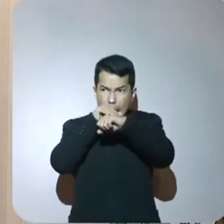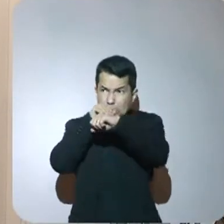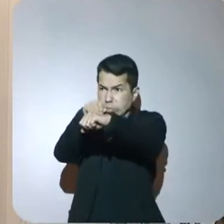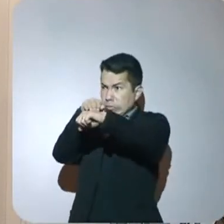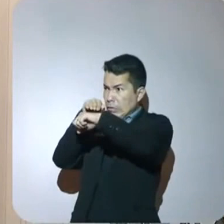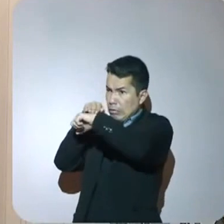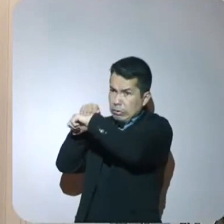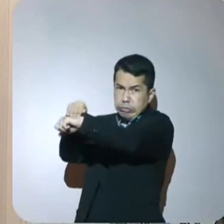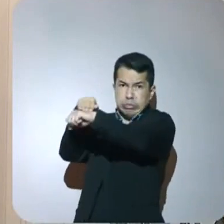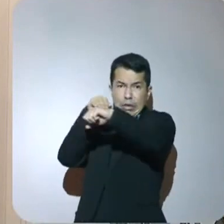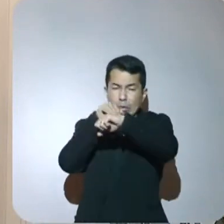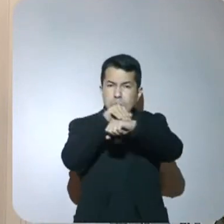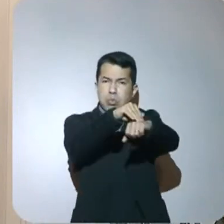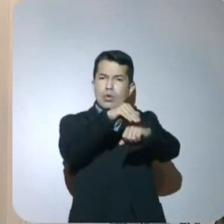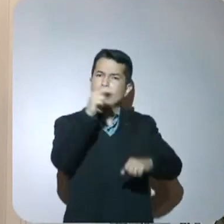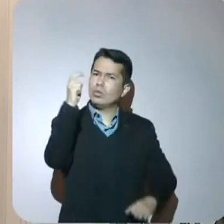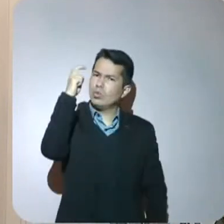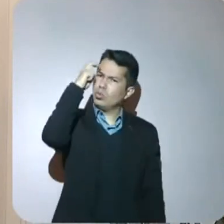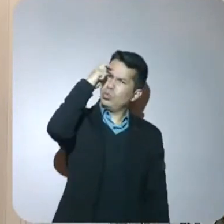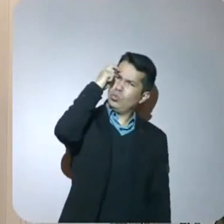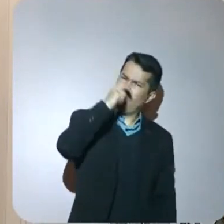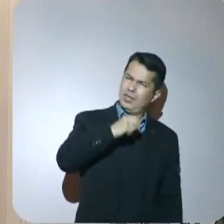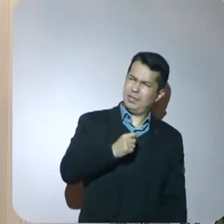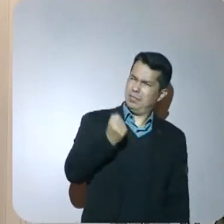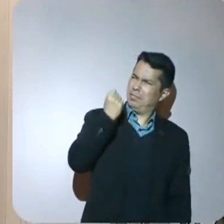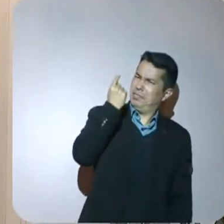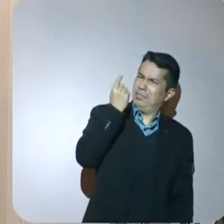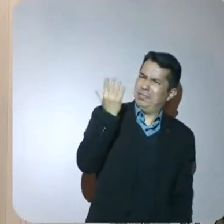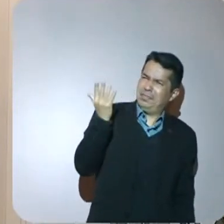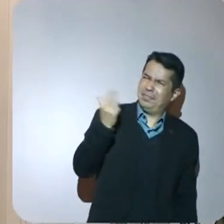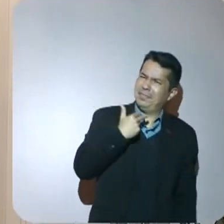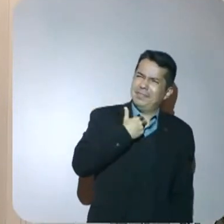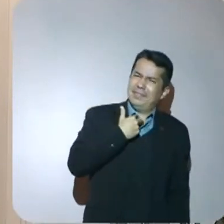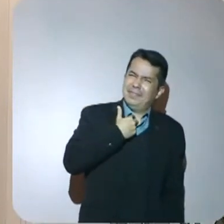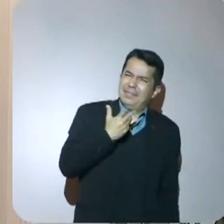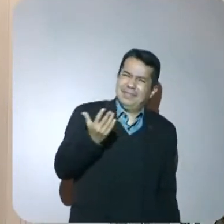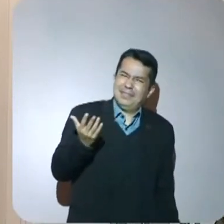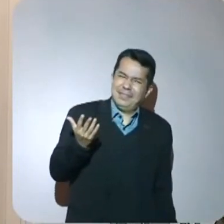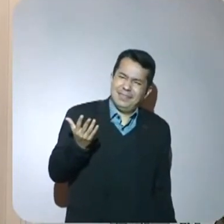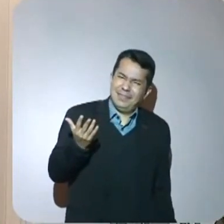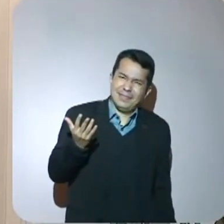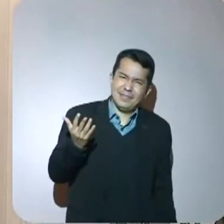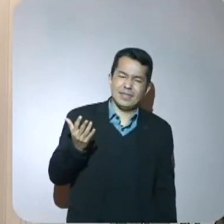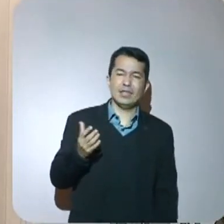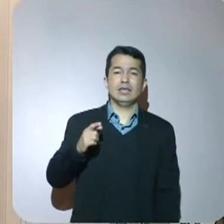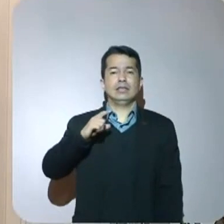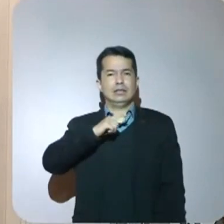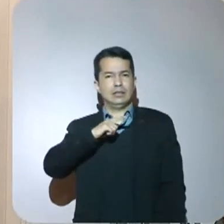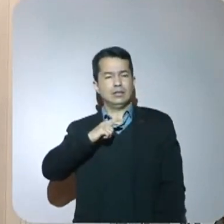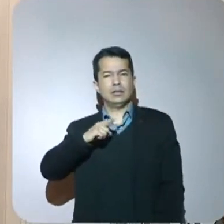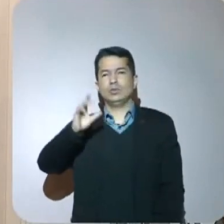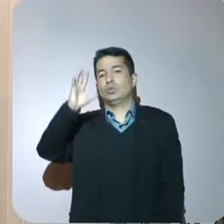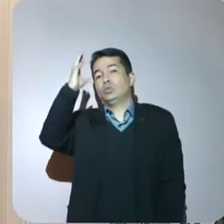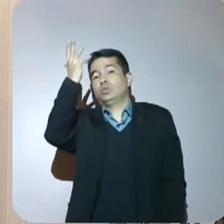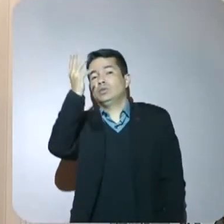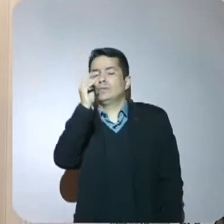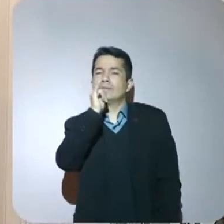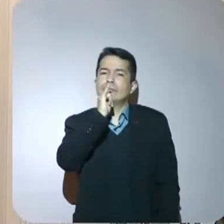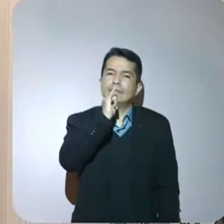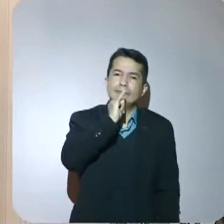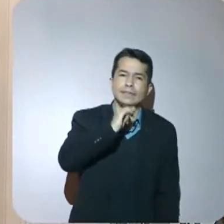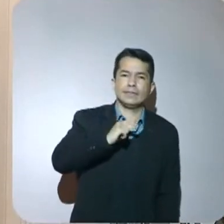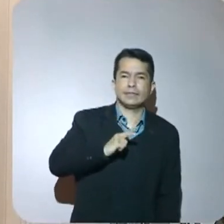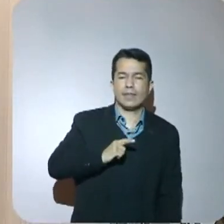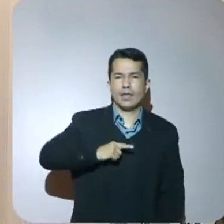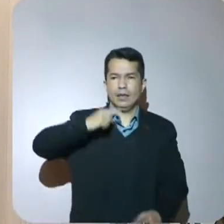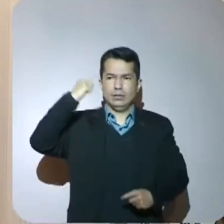época era civilizar. E aí algumas coisas grotescas aconteceram. Tem uma disputa,